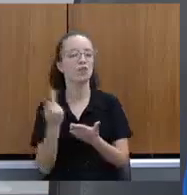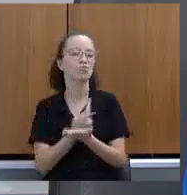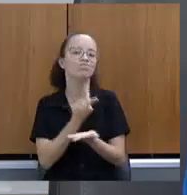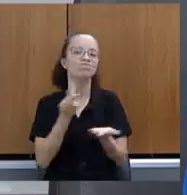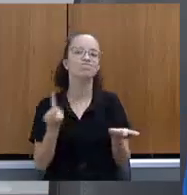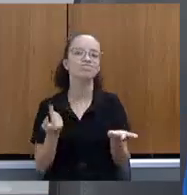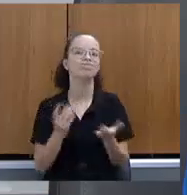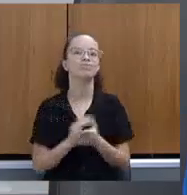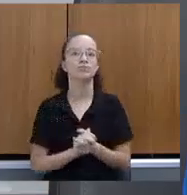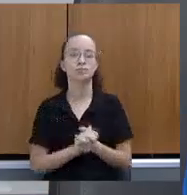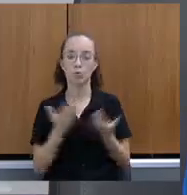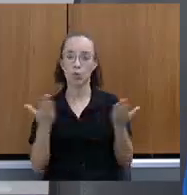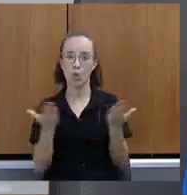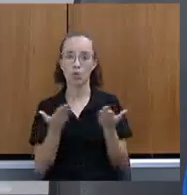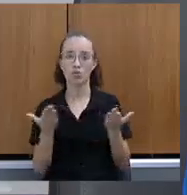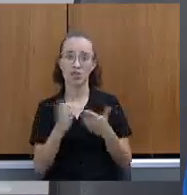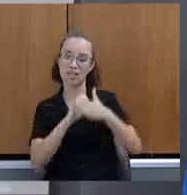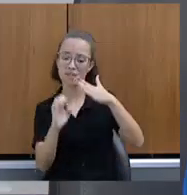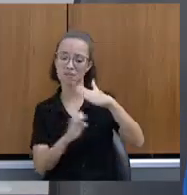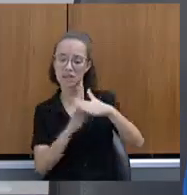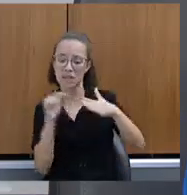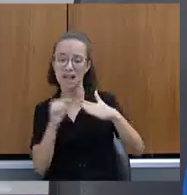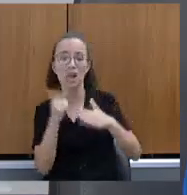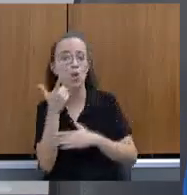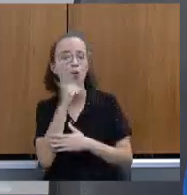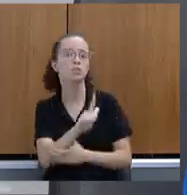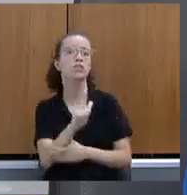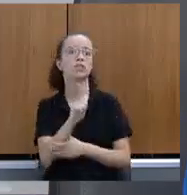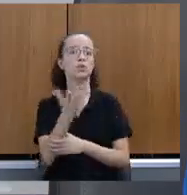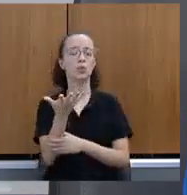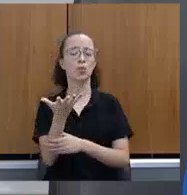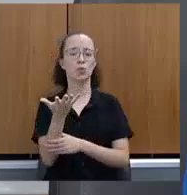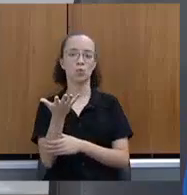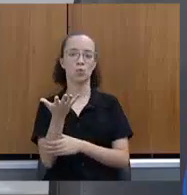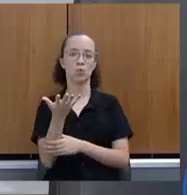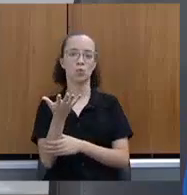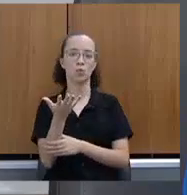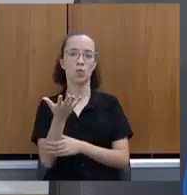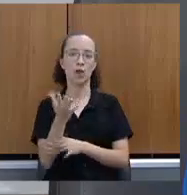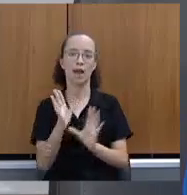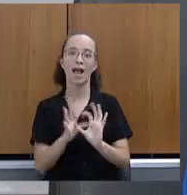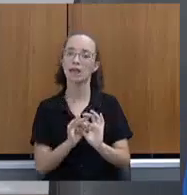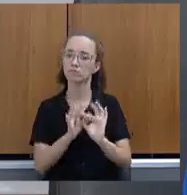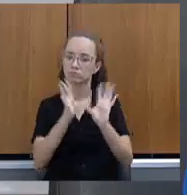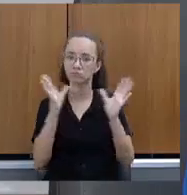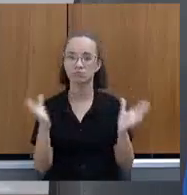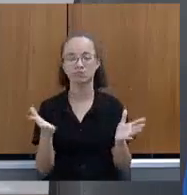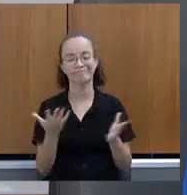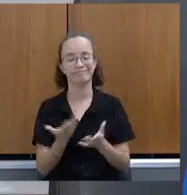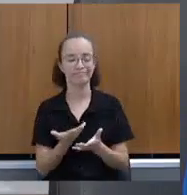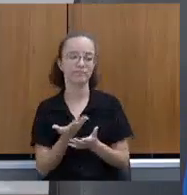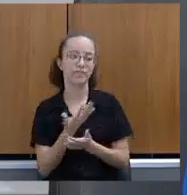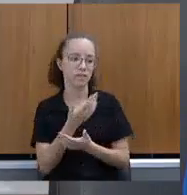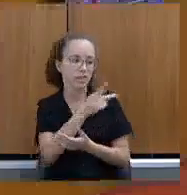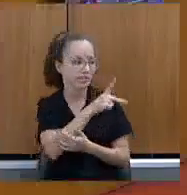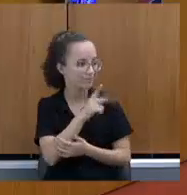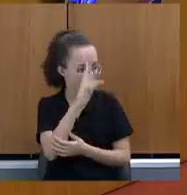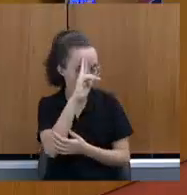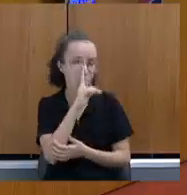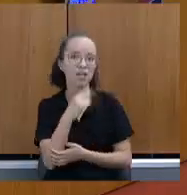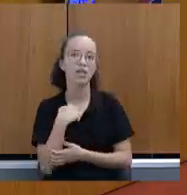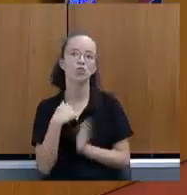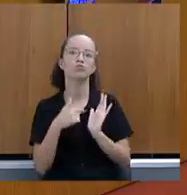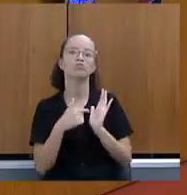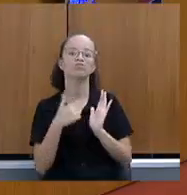hoje as mineradoras ganharam a condição e mais né Presidente aqui eu trouxe